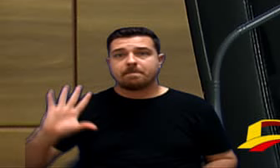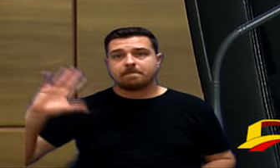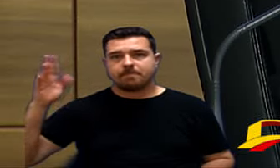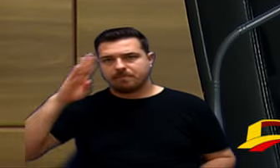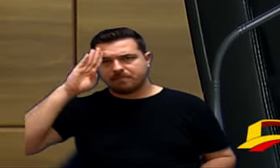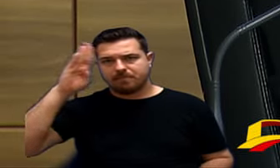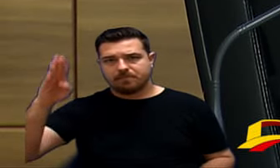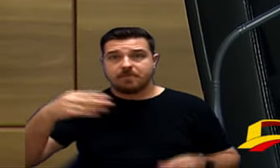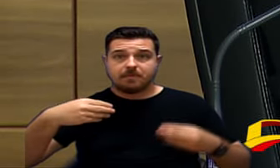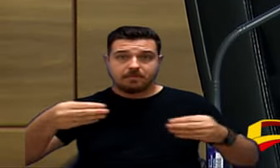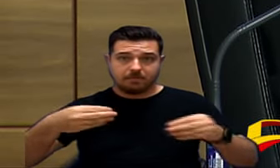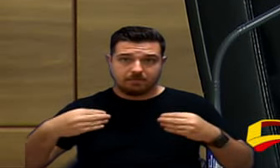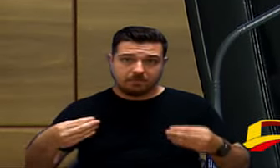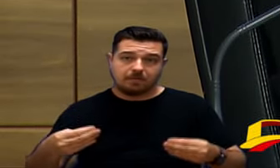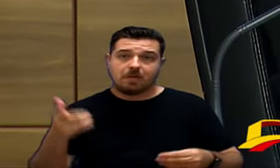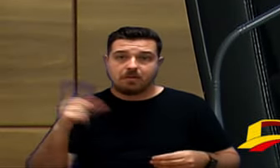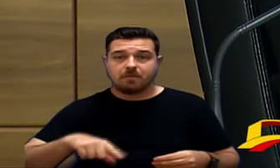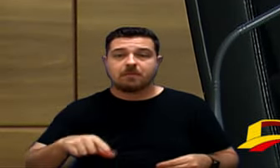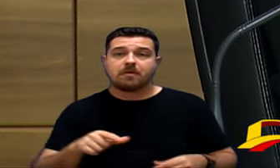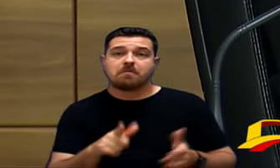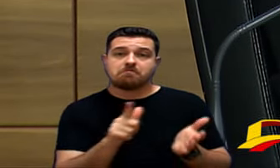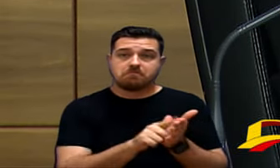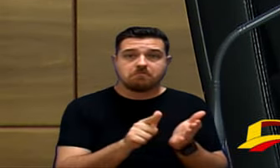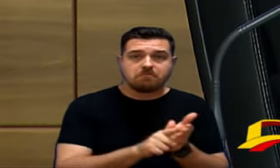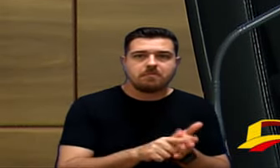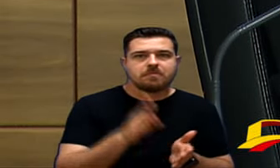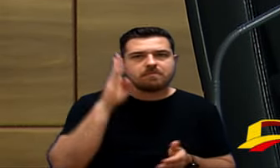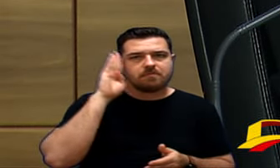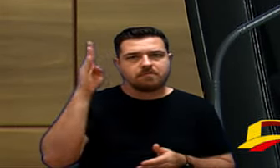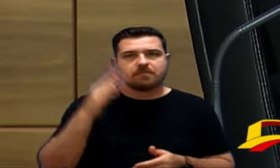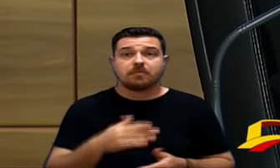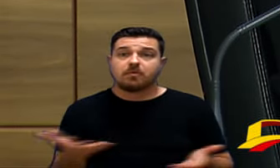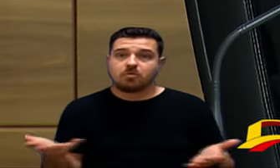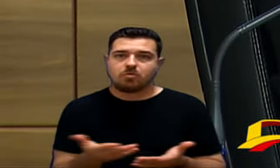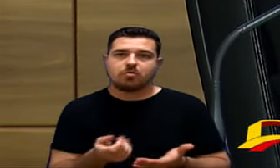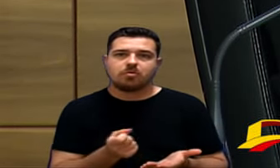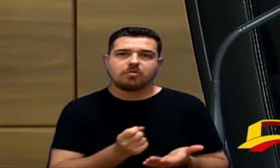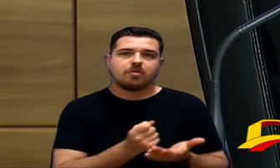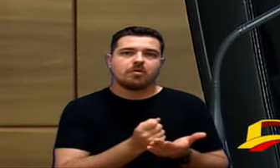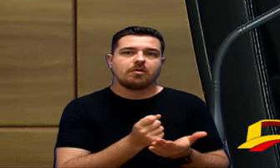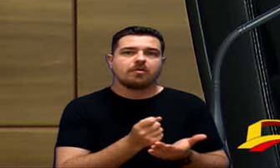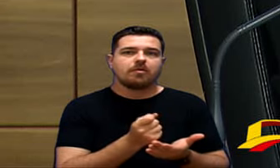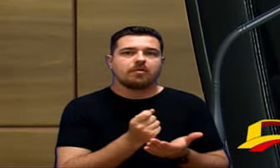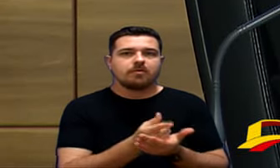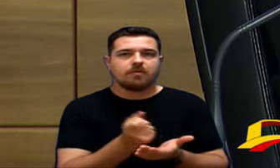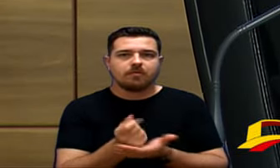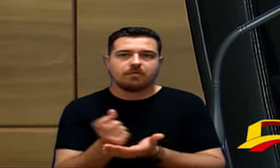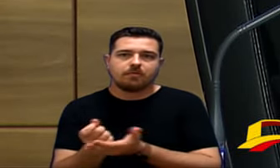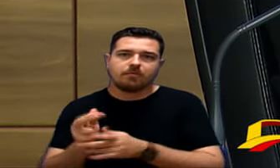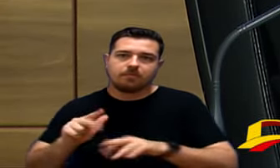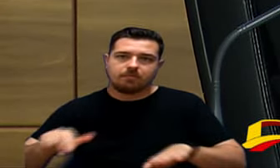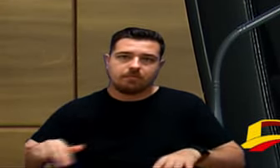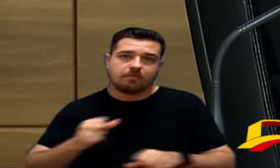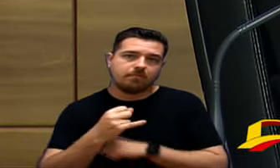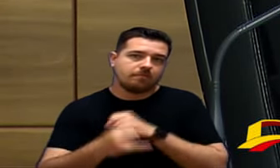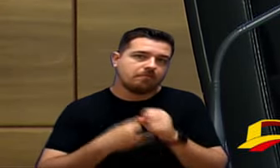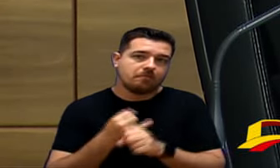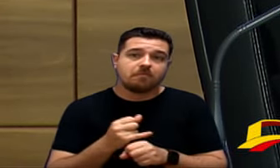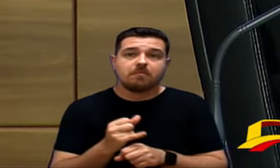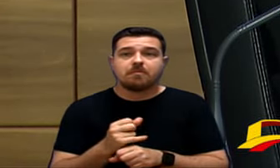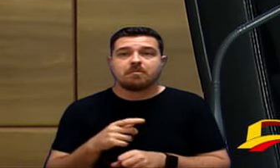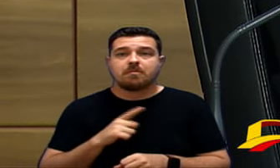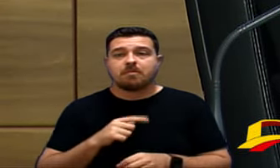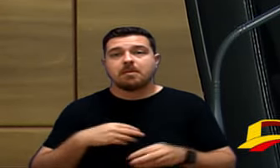ao plástico e o papelão a nossa cultura mudou né Nós compramos ho quase boa parte pela internet e acaba vindo